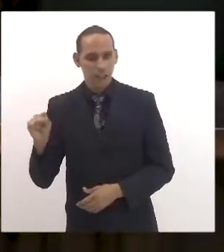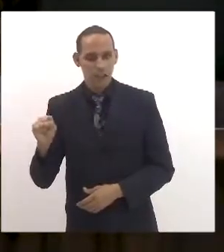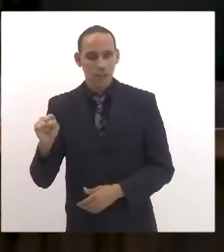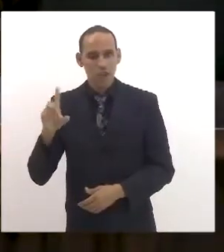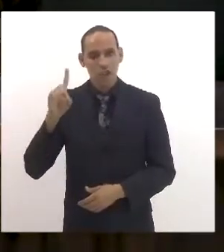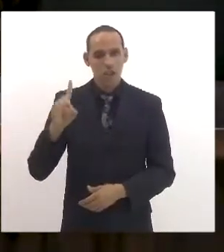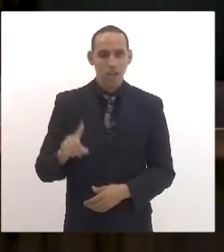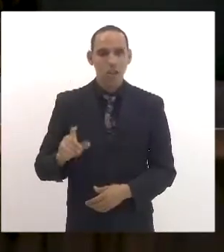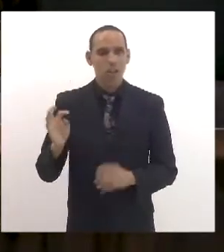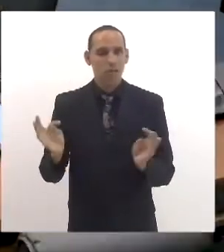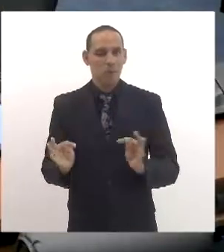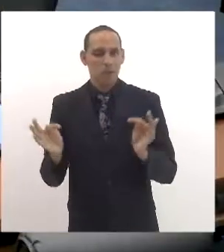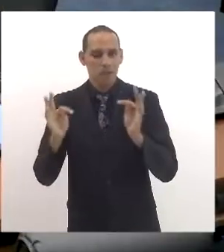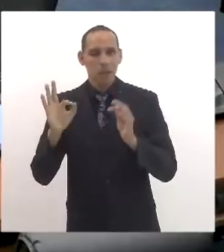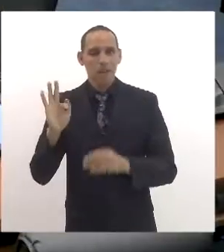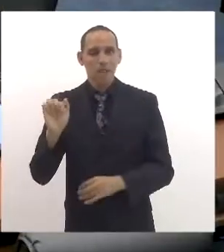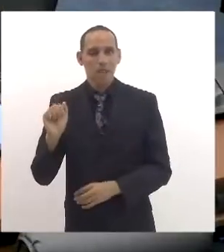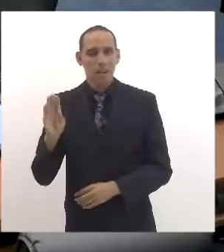FAPERJ.